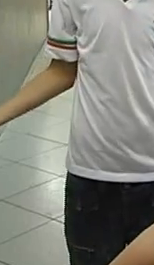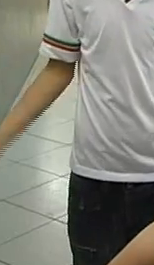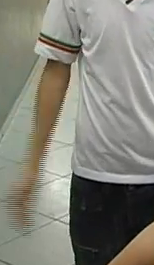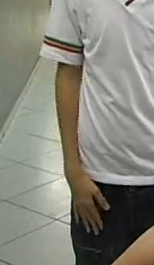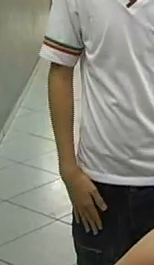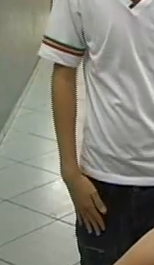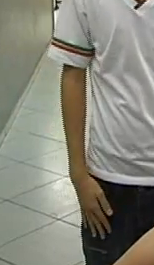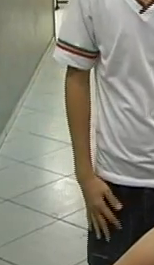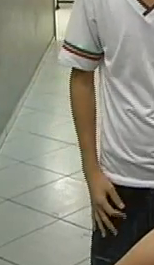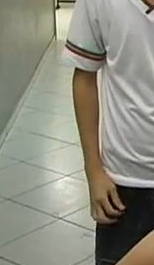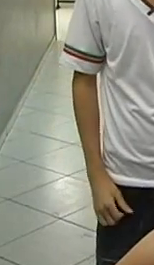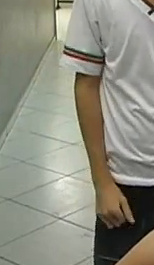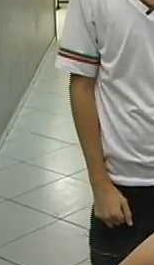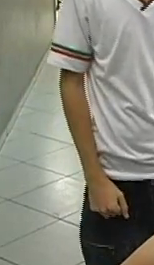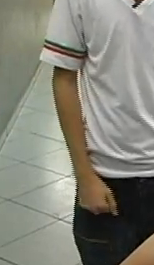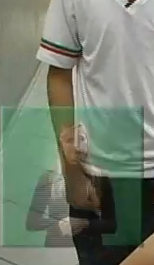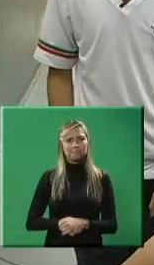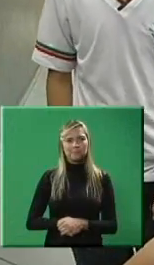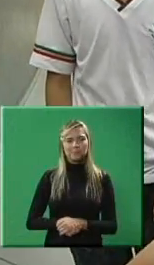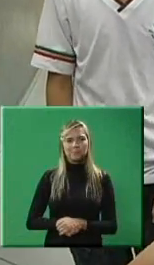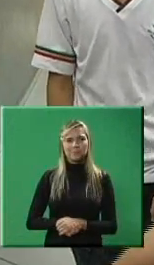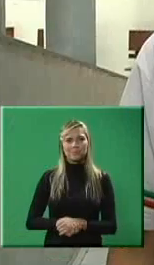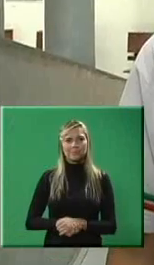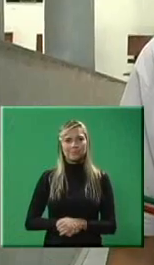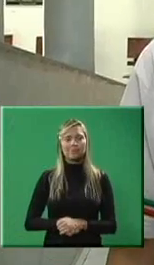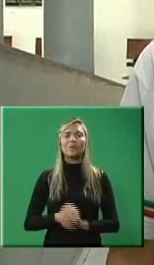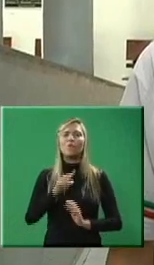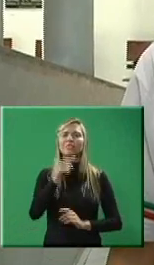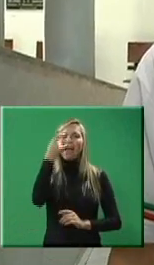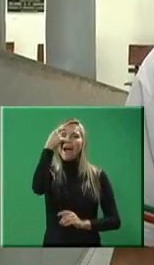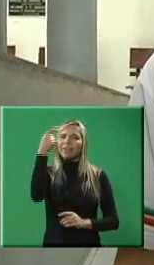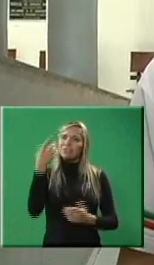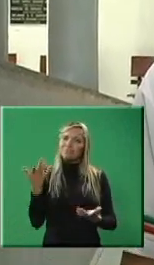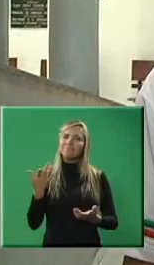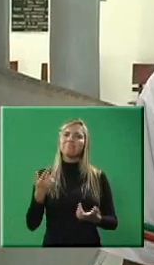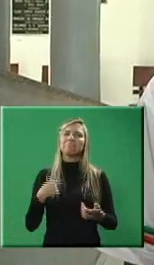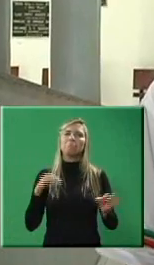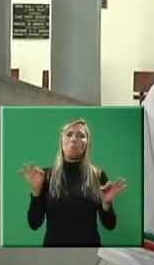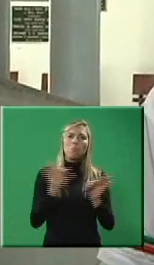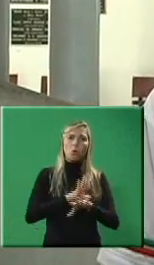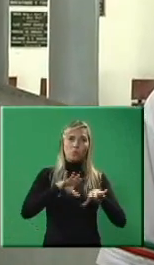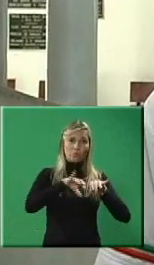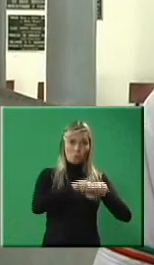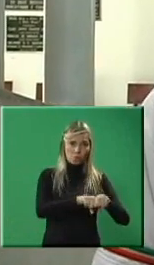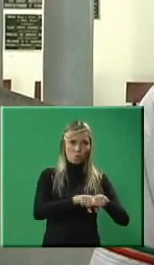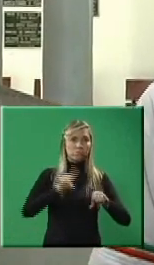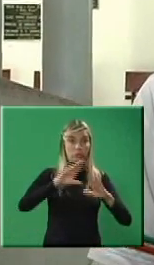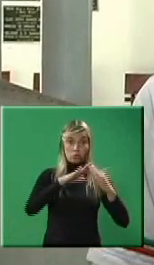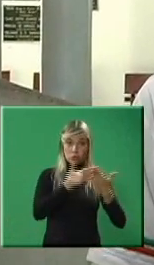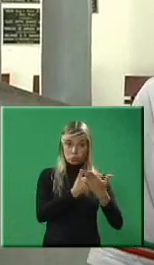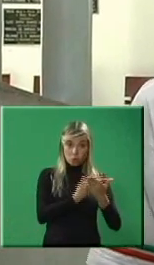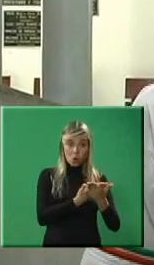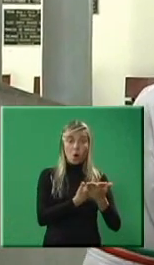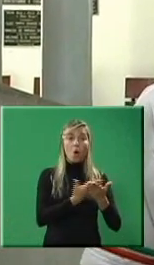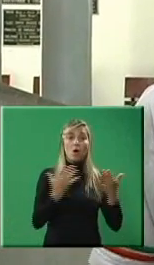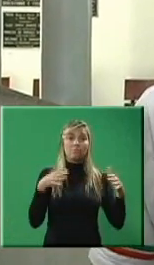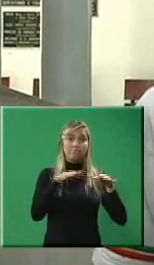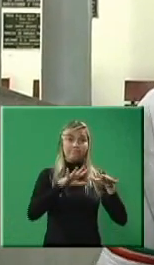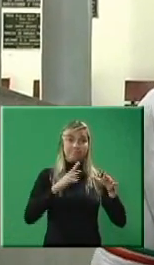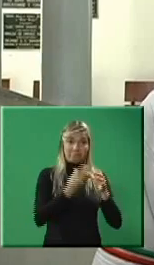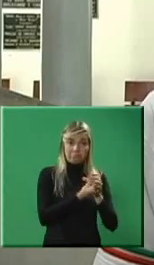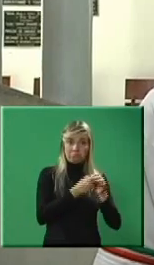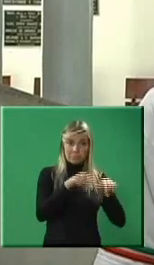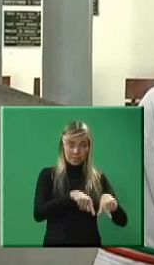também, leitura labial. Então, sim, é tranquilo, foi tranquilo. Você acha que você, terminando os seus estudos aqui numa escola que não é só